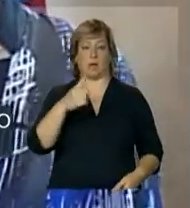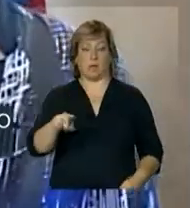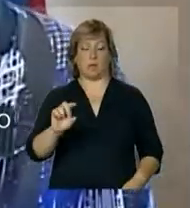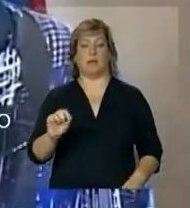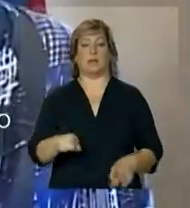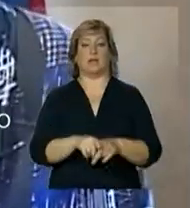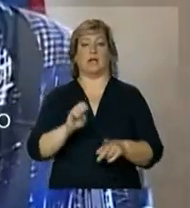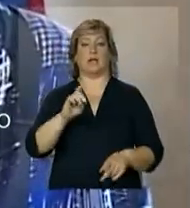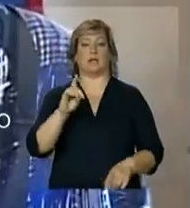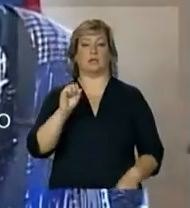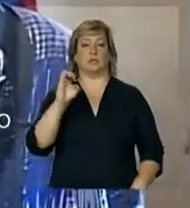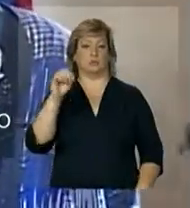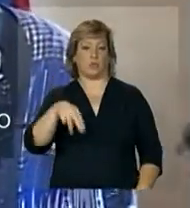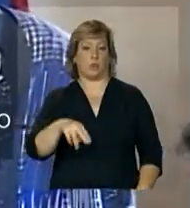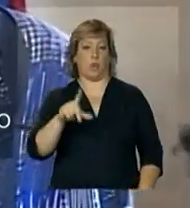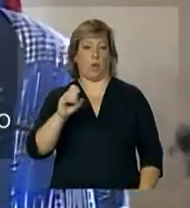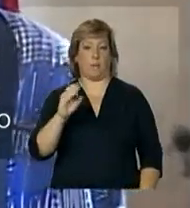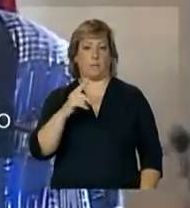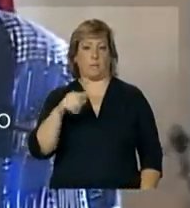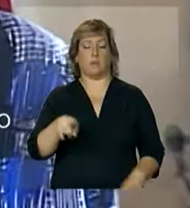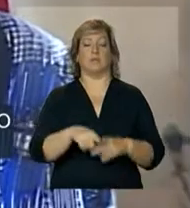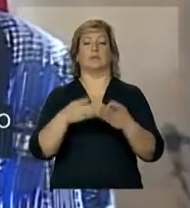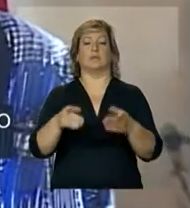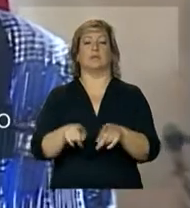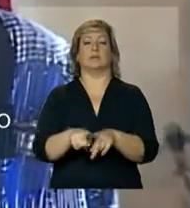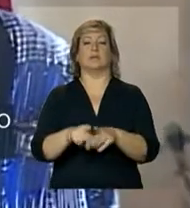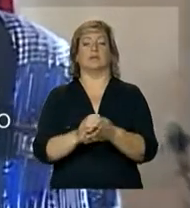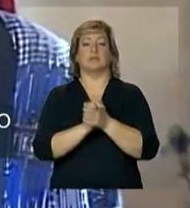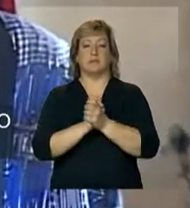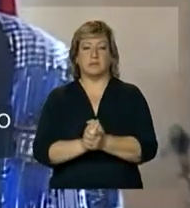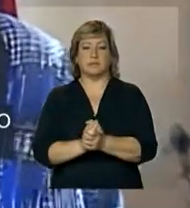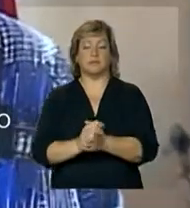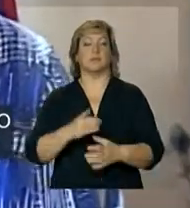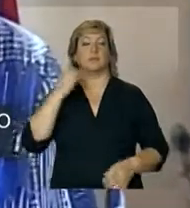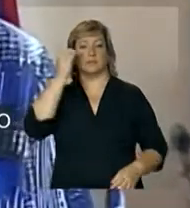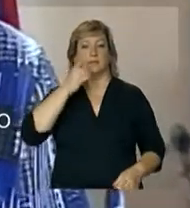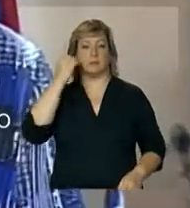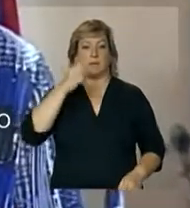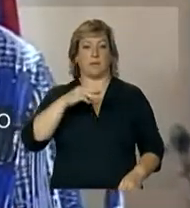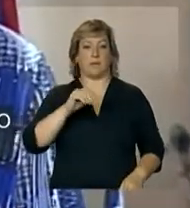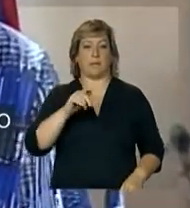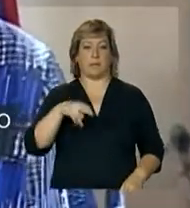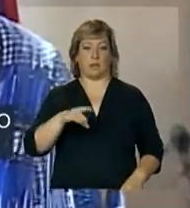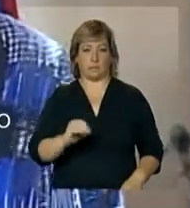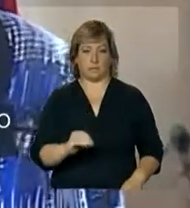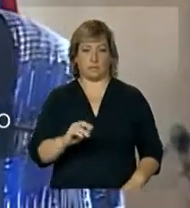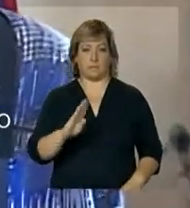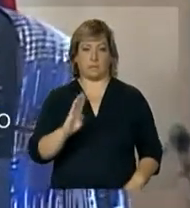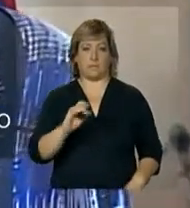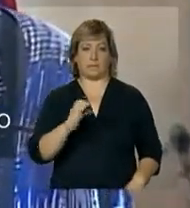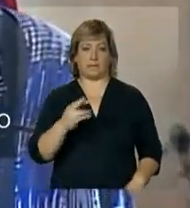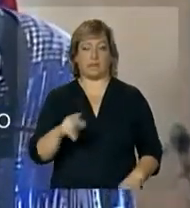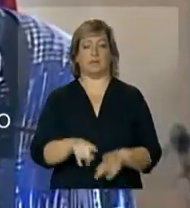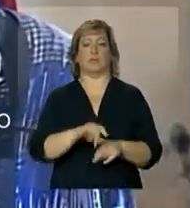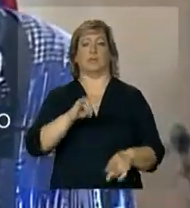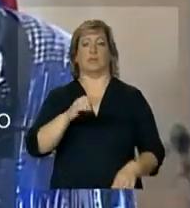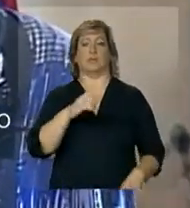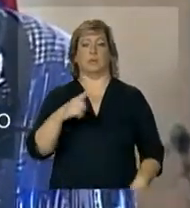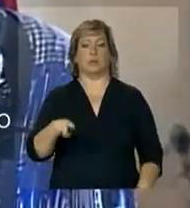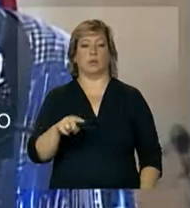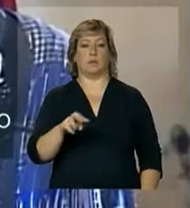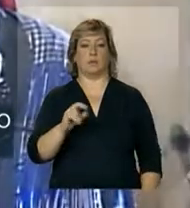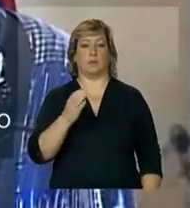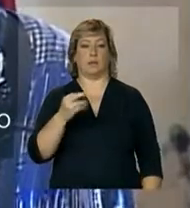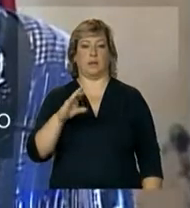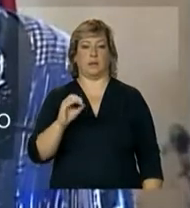Edson Lombão Filho. Queria cumprimentar o deputado Magno Bacelar, o senhor João Castelo